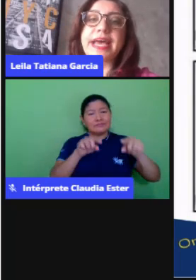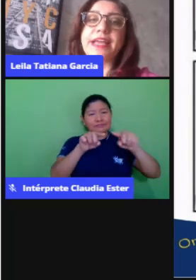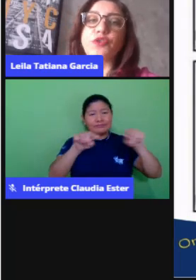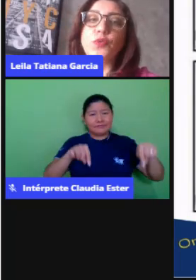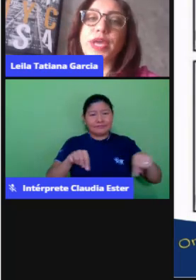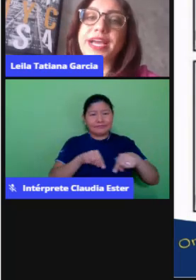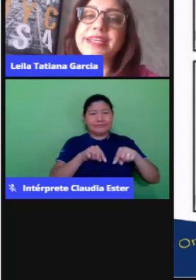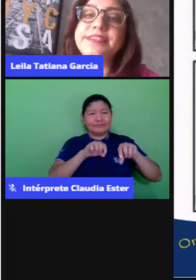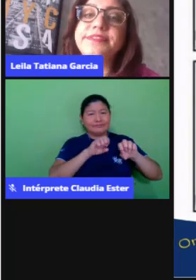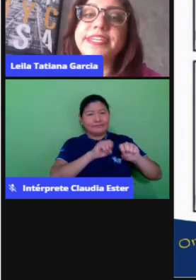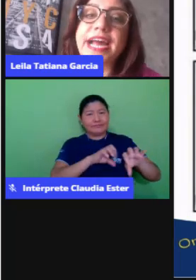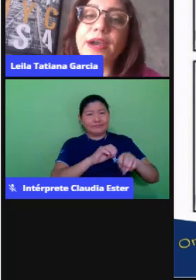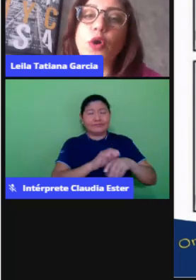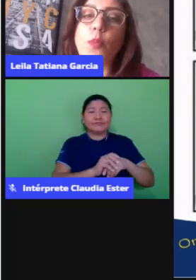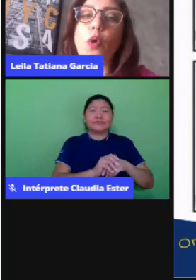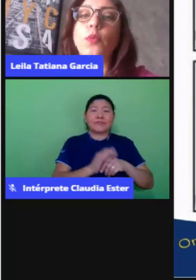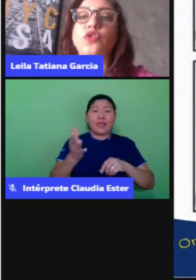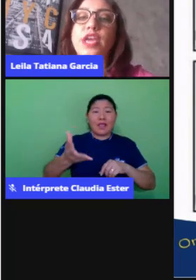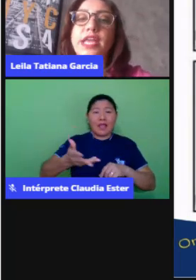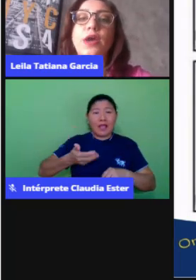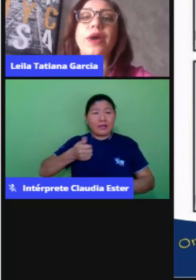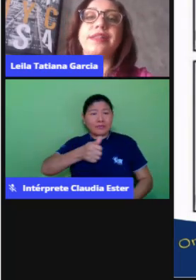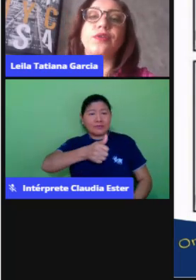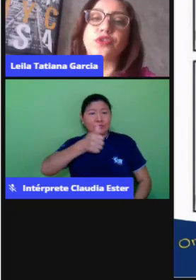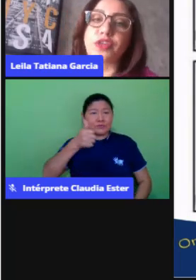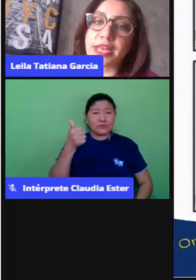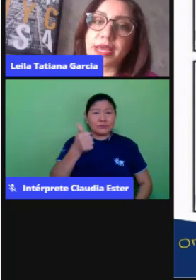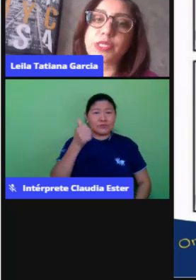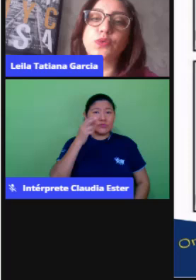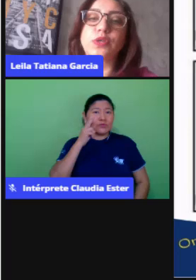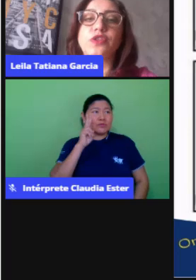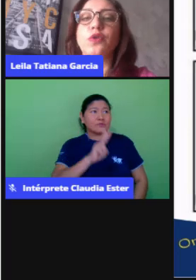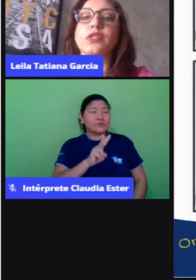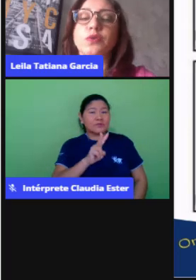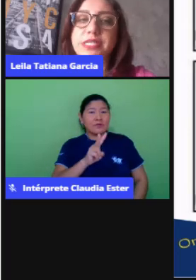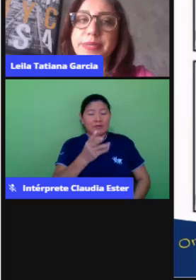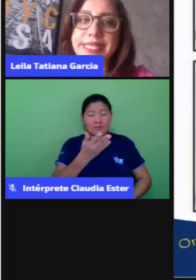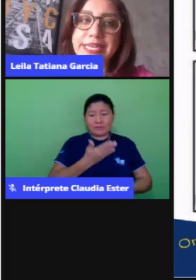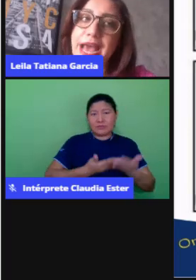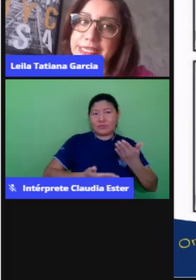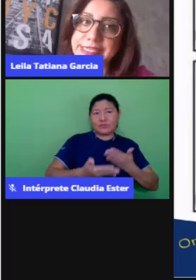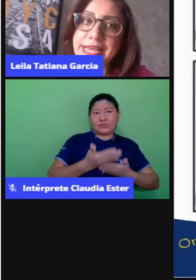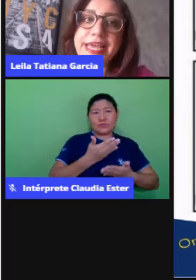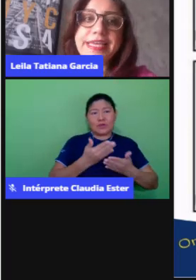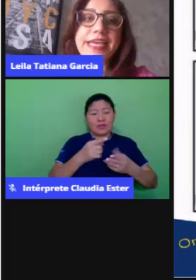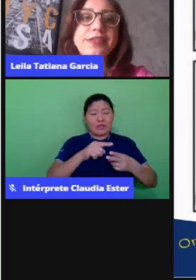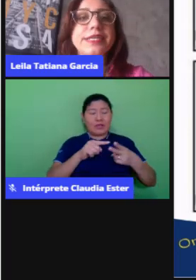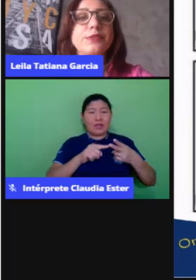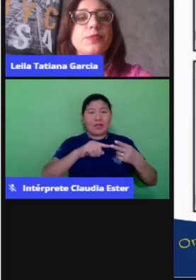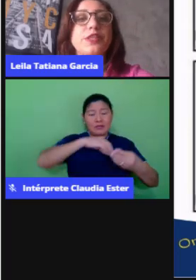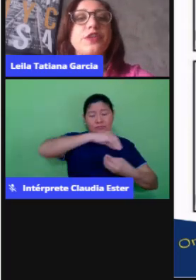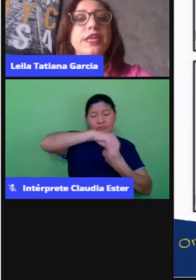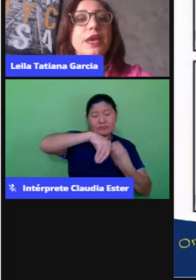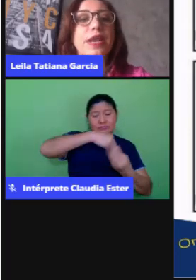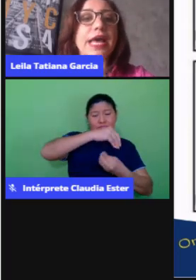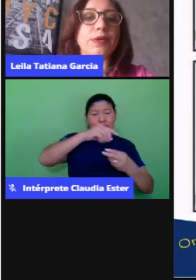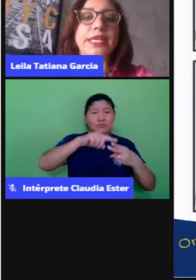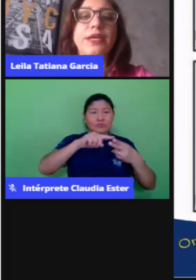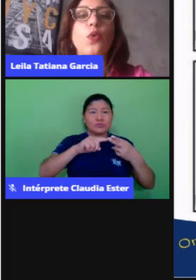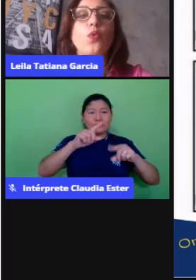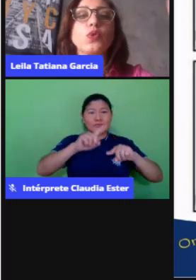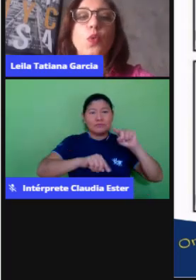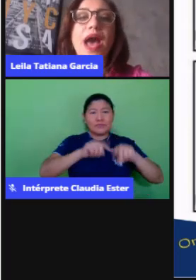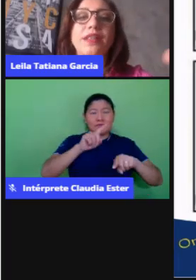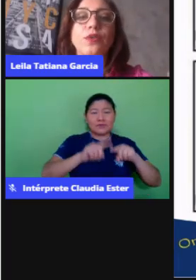temos a habilidade 1, que é classificar como homogênea ou heterogênea a mistura de 2 ou mais materiais. E aí nós temos uma tirinha ao